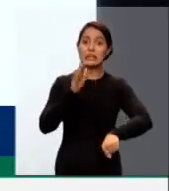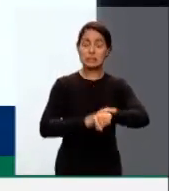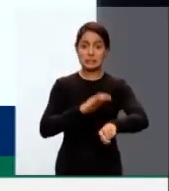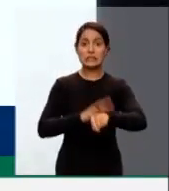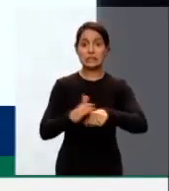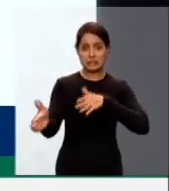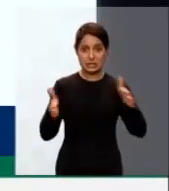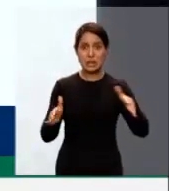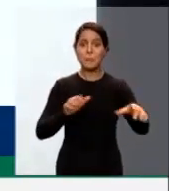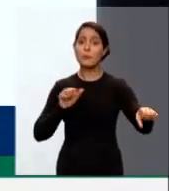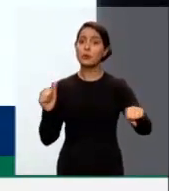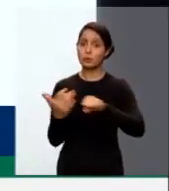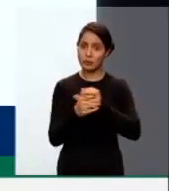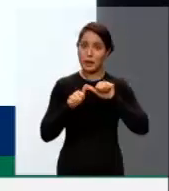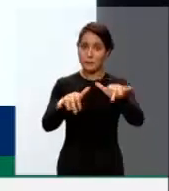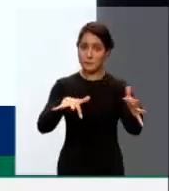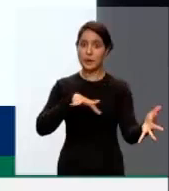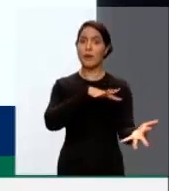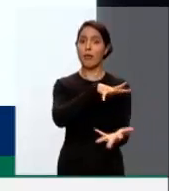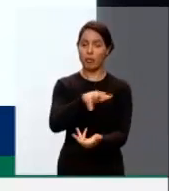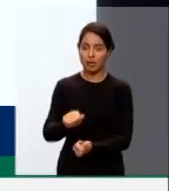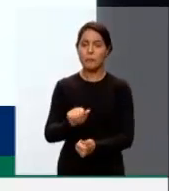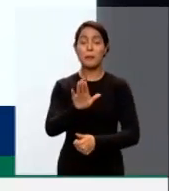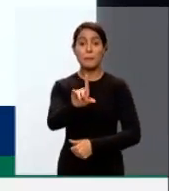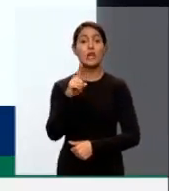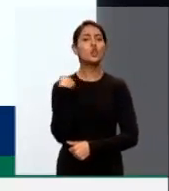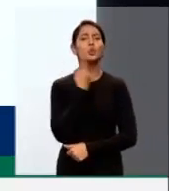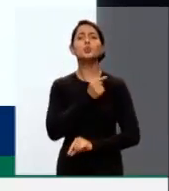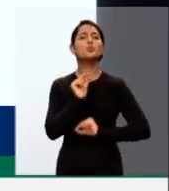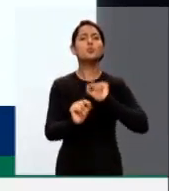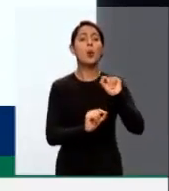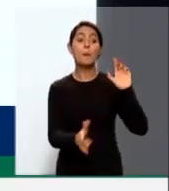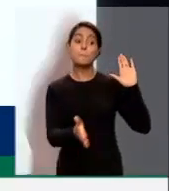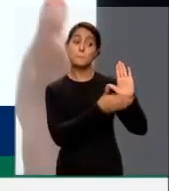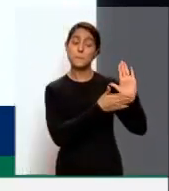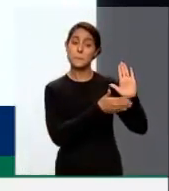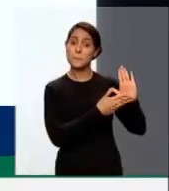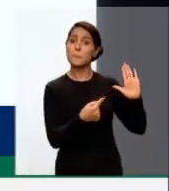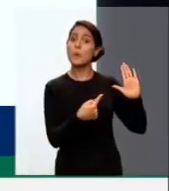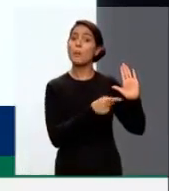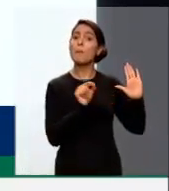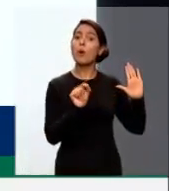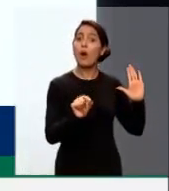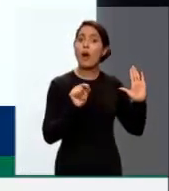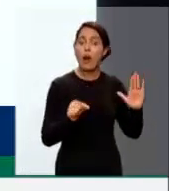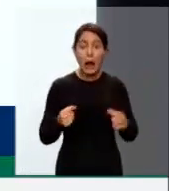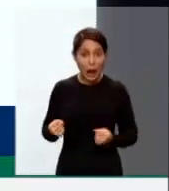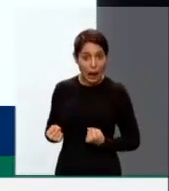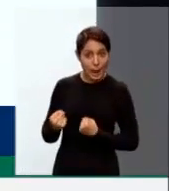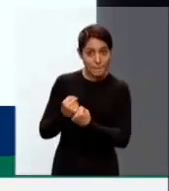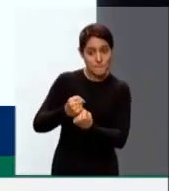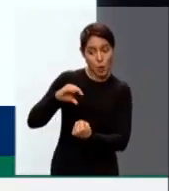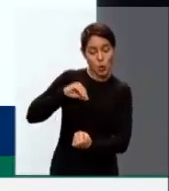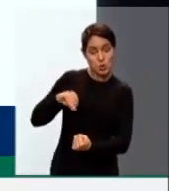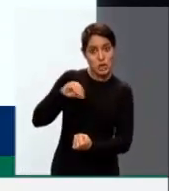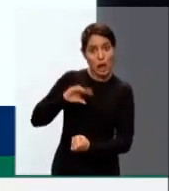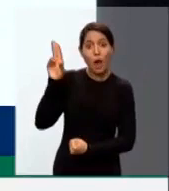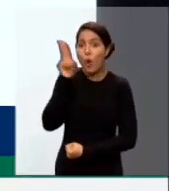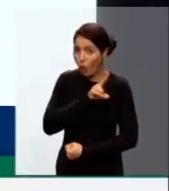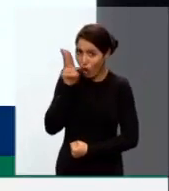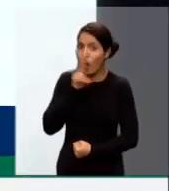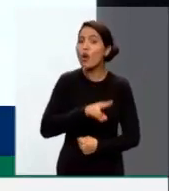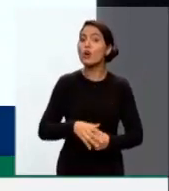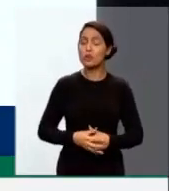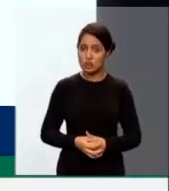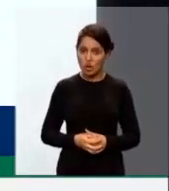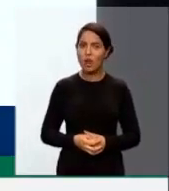pandemia, propondo iniciativas como o auxílio emergencial, que a gente sabe